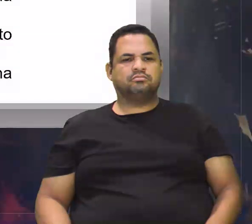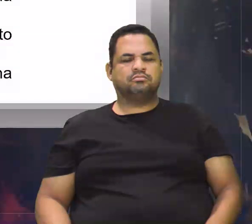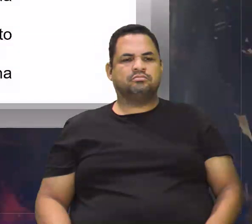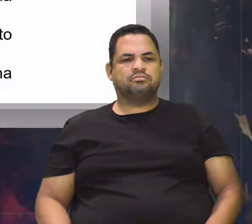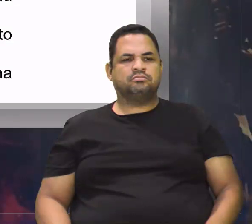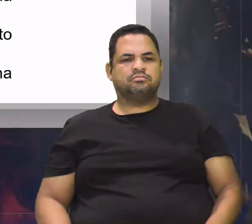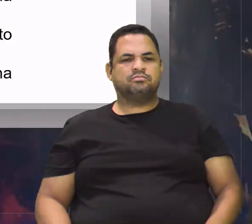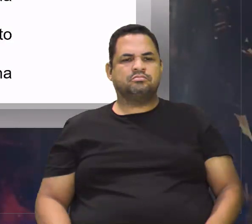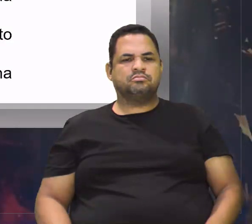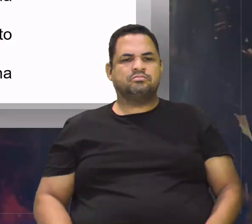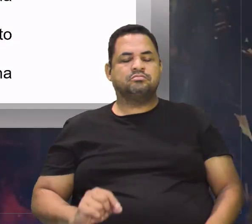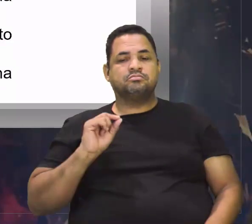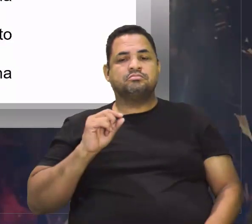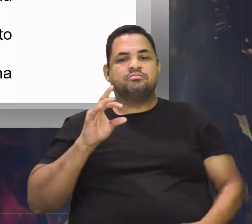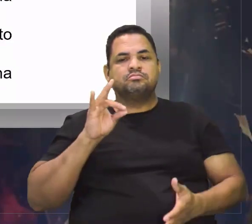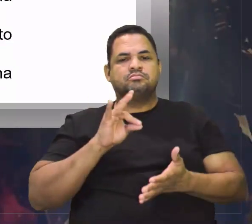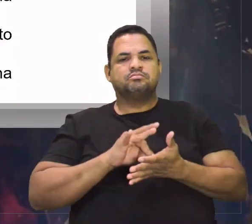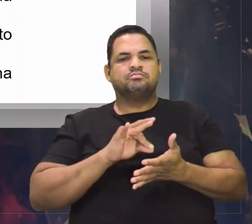O que é verdade?